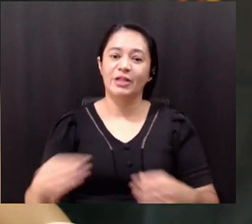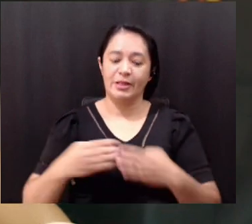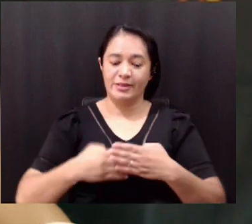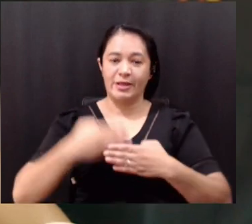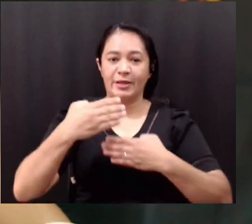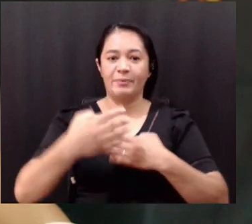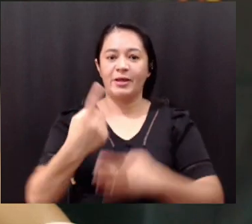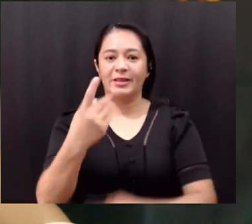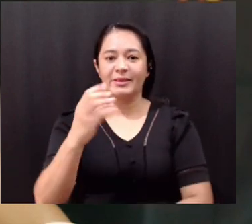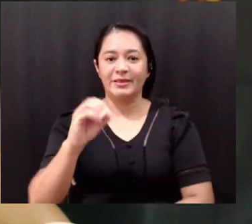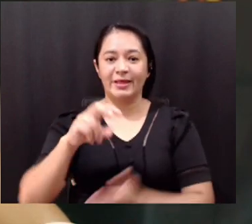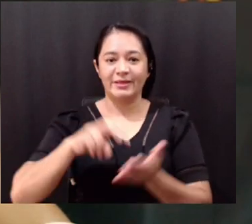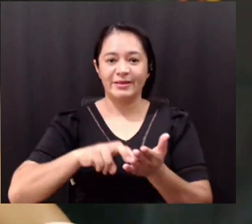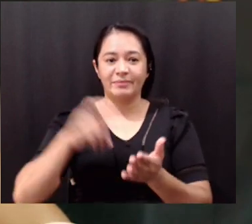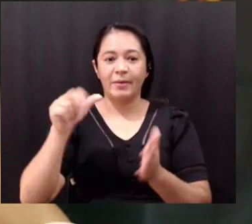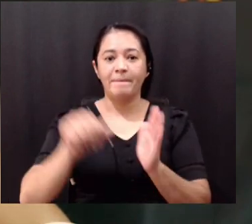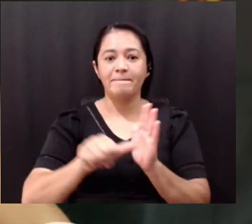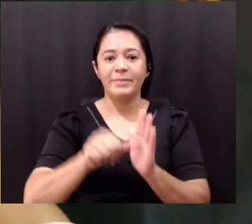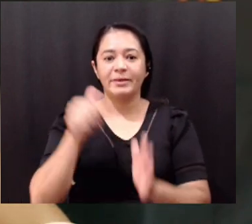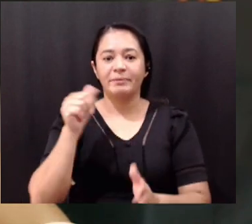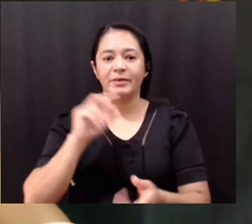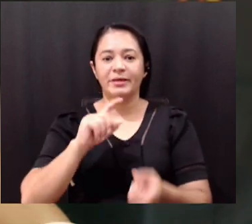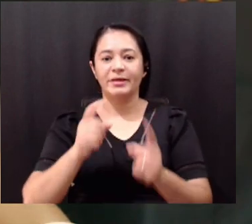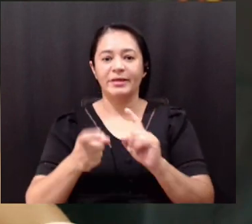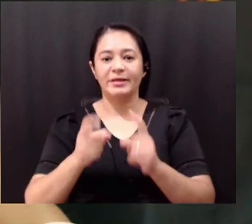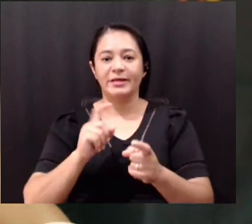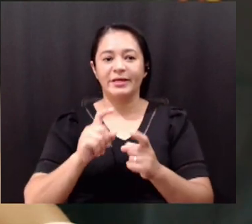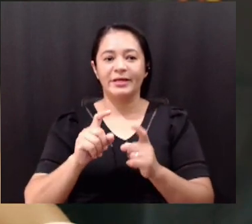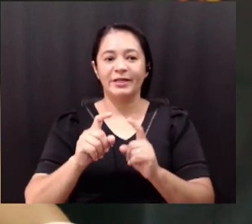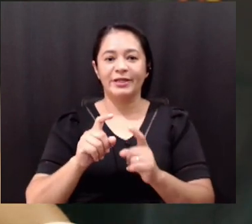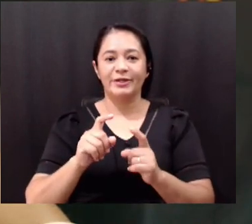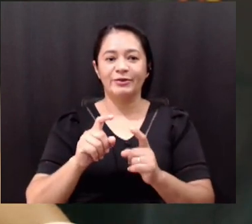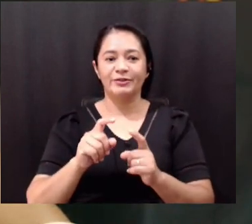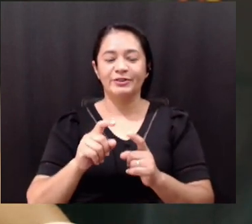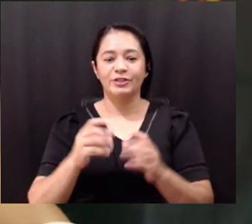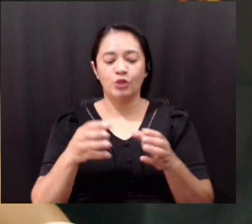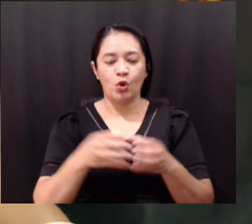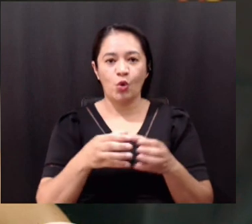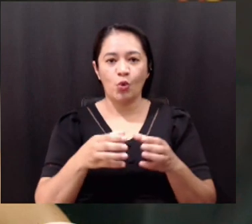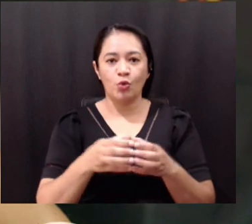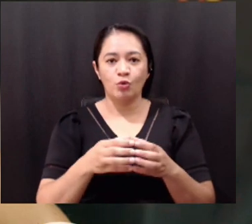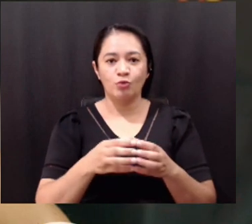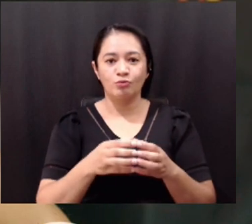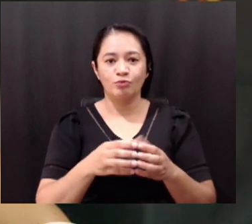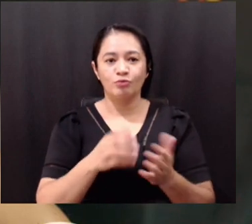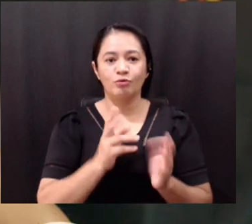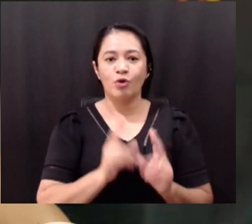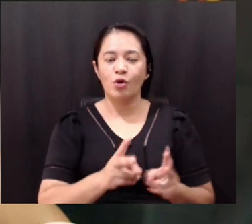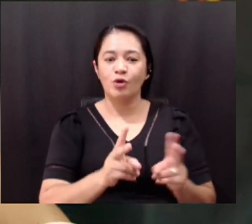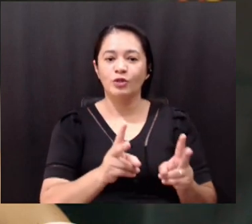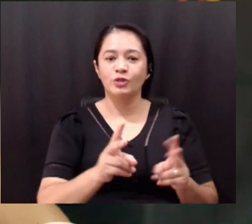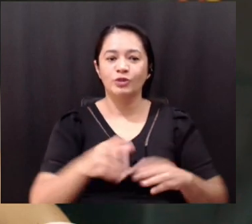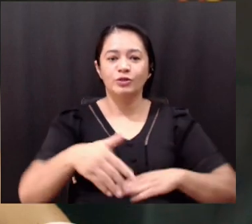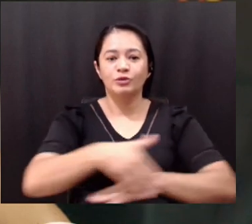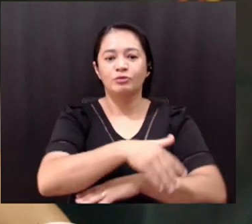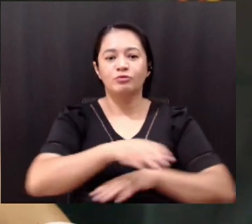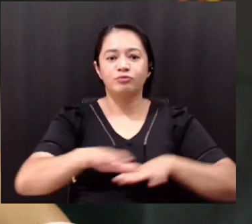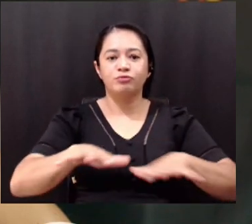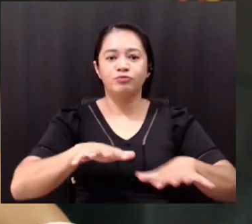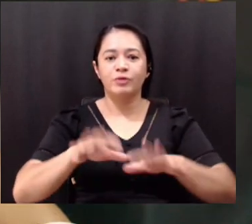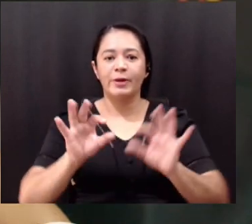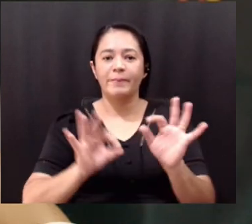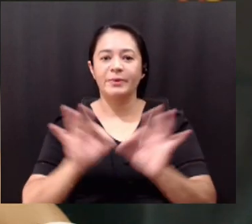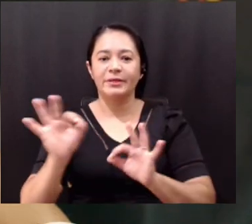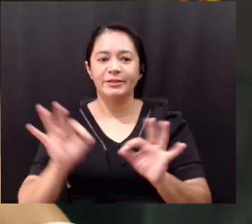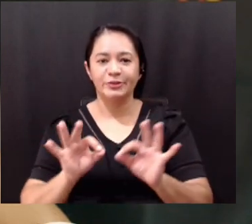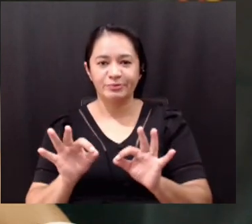a primeira reunião extraordinária da Comissão Permanente de Mobilidade Urbana e Planejamento Viário, tá? O encontro